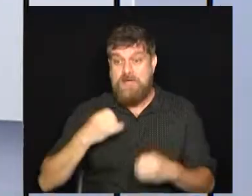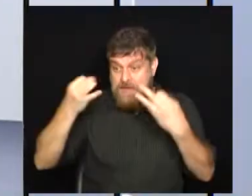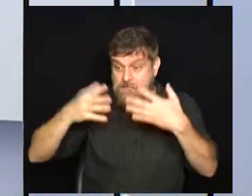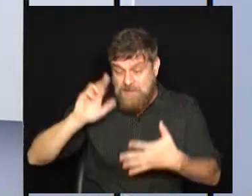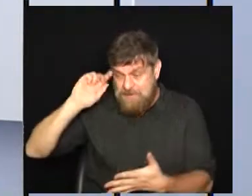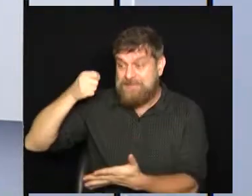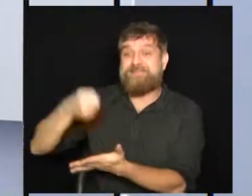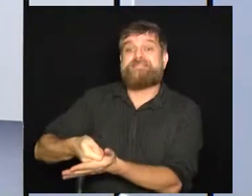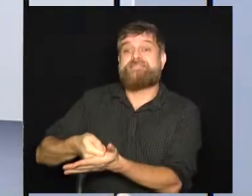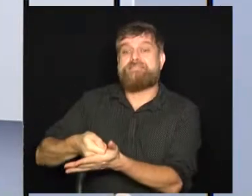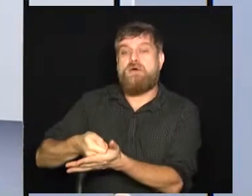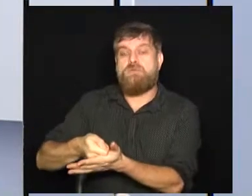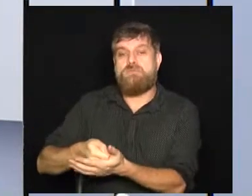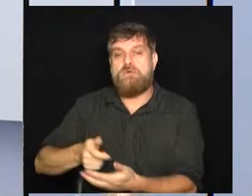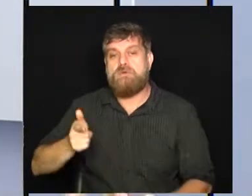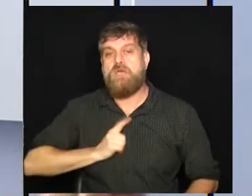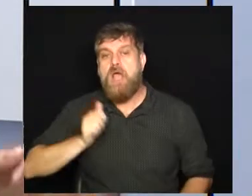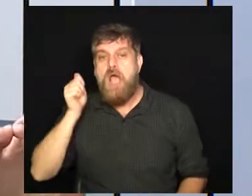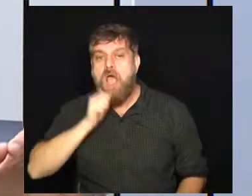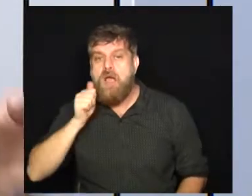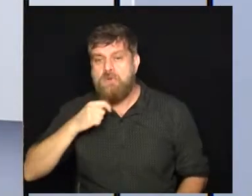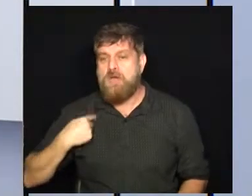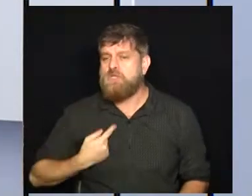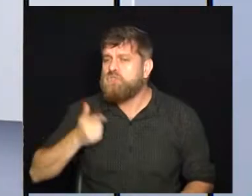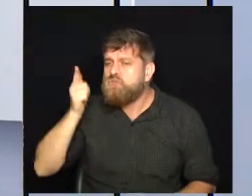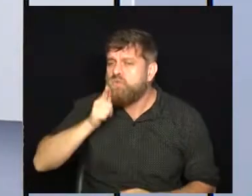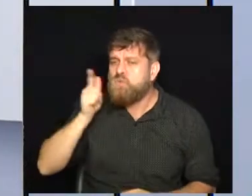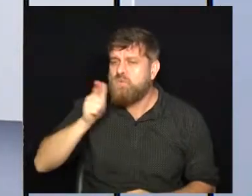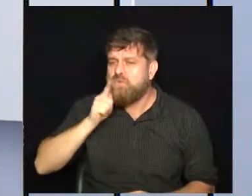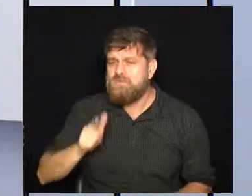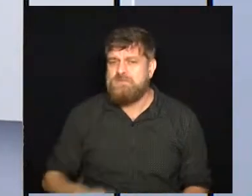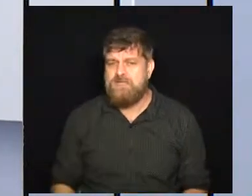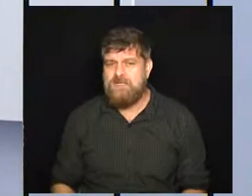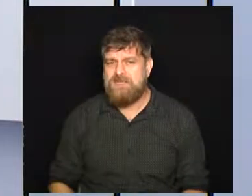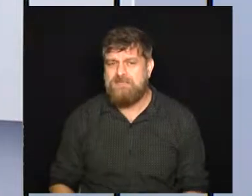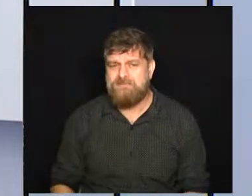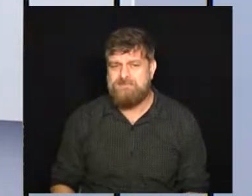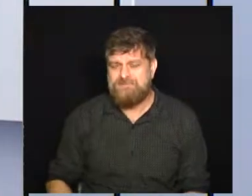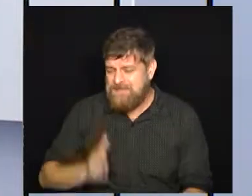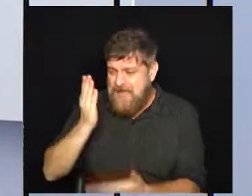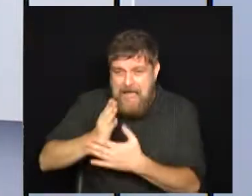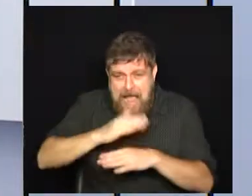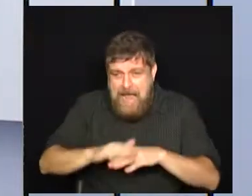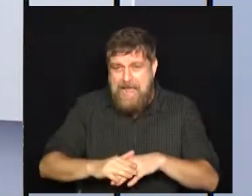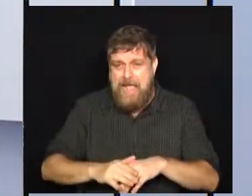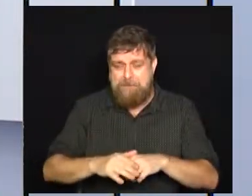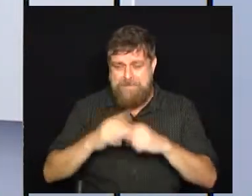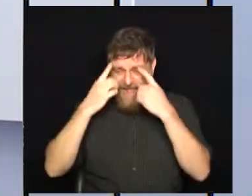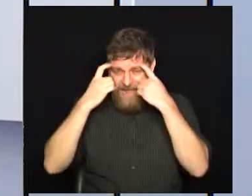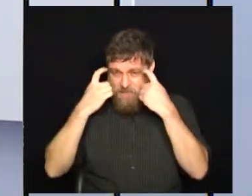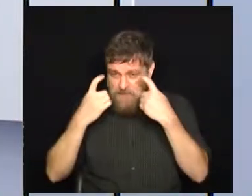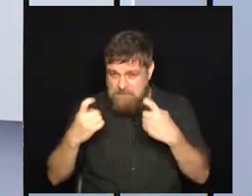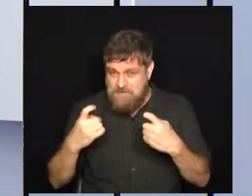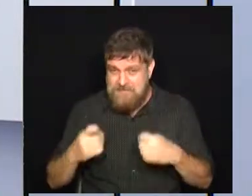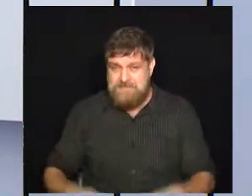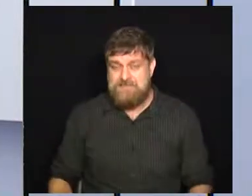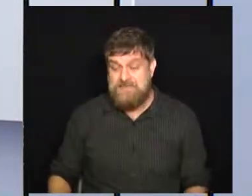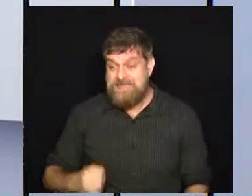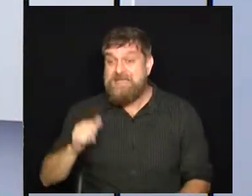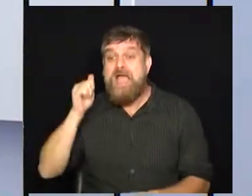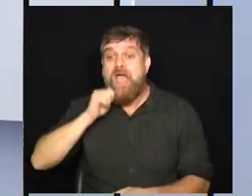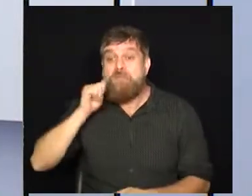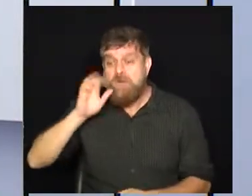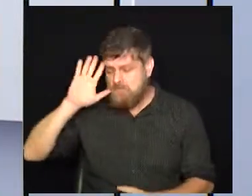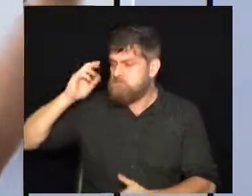mulher, a gente só consegue ferir, quebrar o ciclo de violência a partir da decisão da